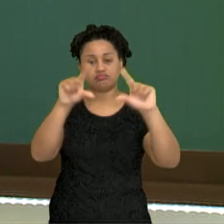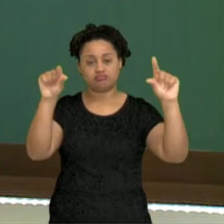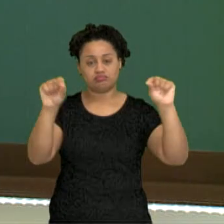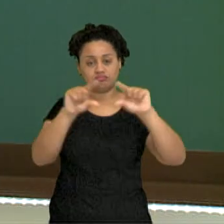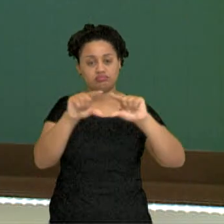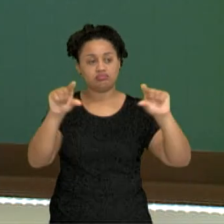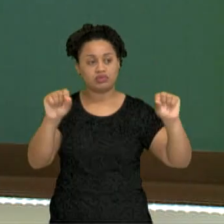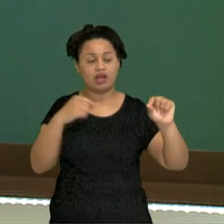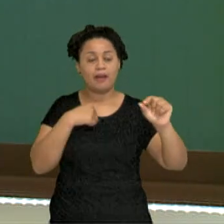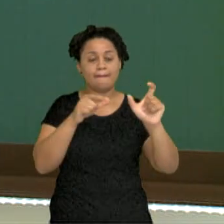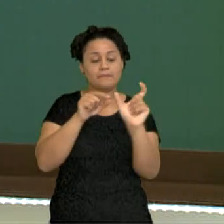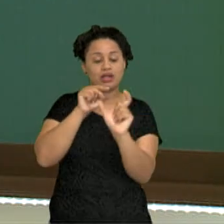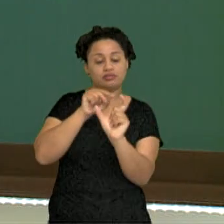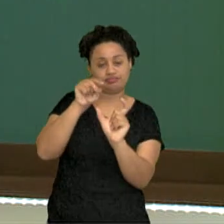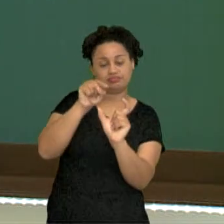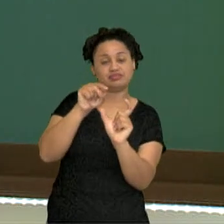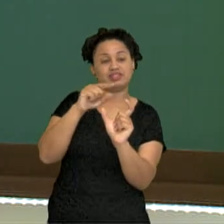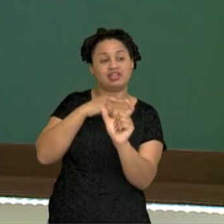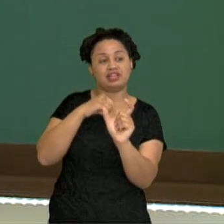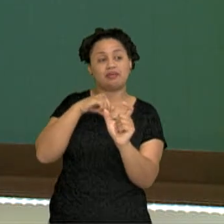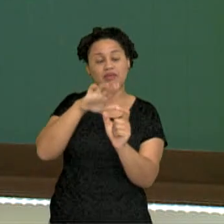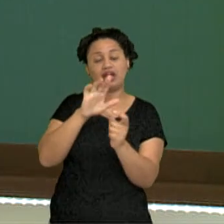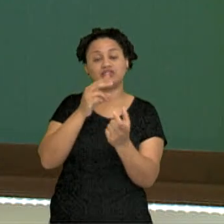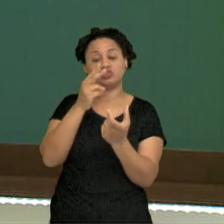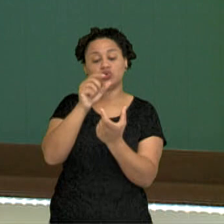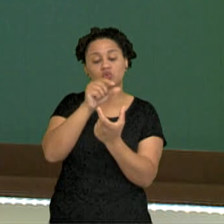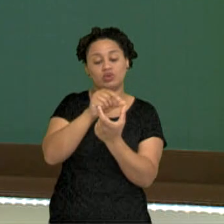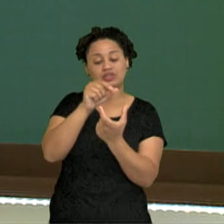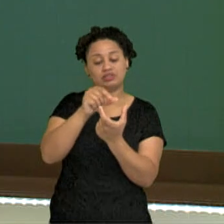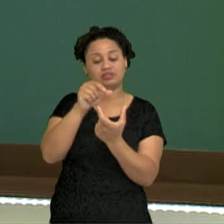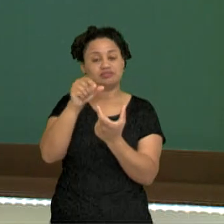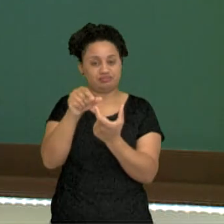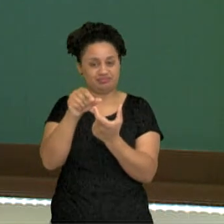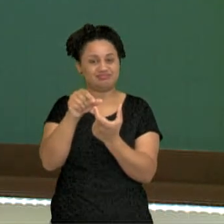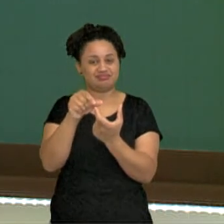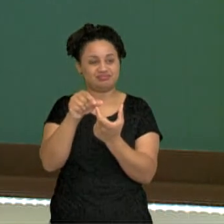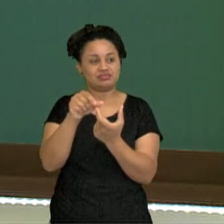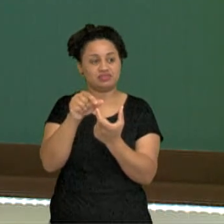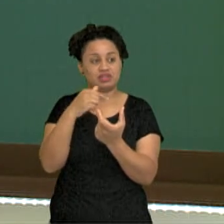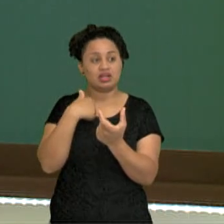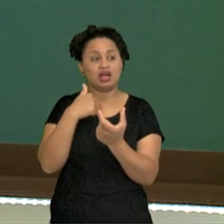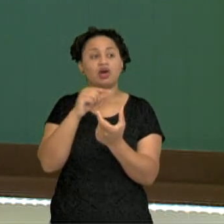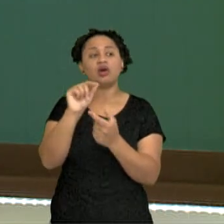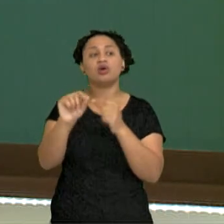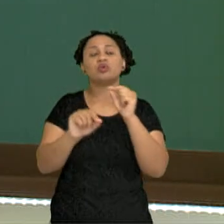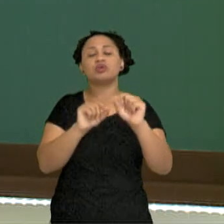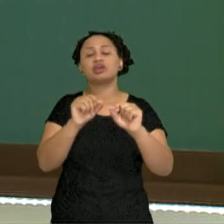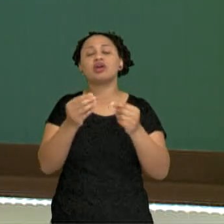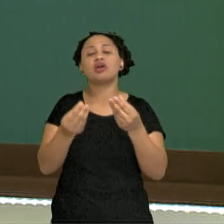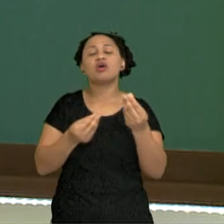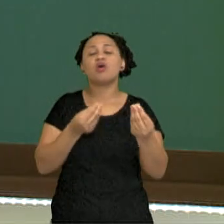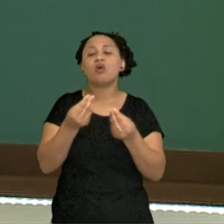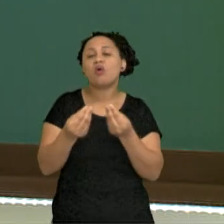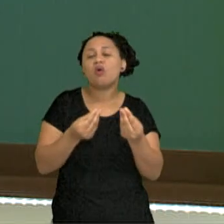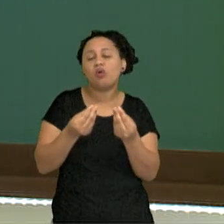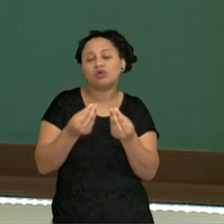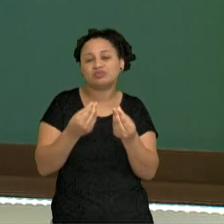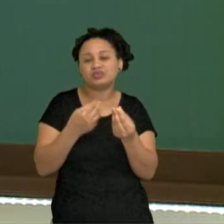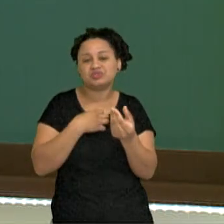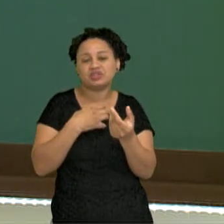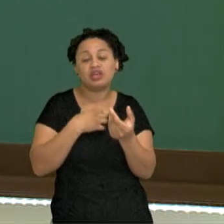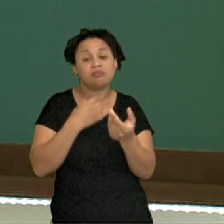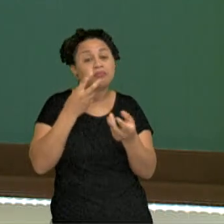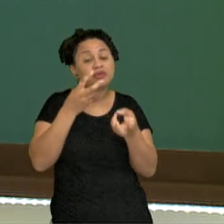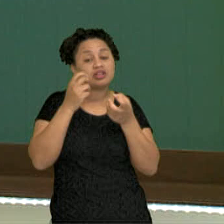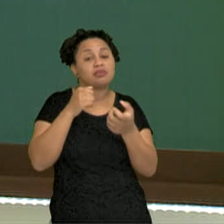palavras acentuadas com mais de 2 sílabas. Pronuncie-as pausadamente. Então, faça